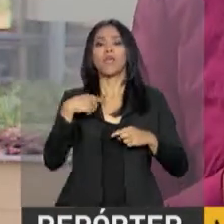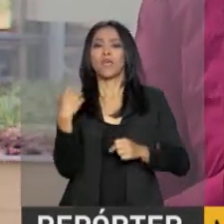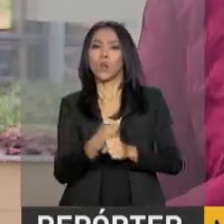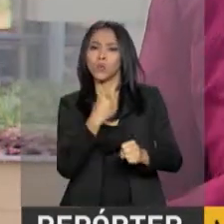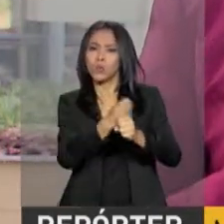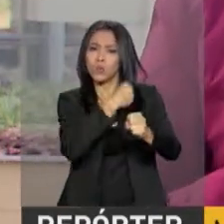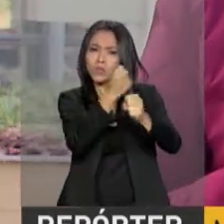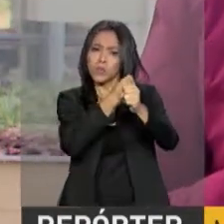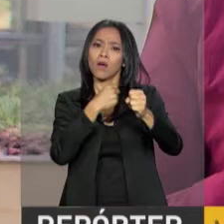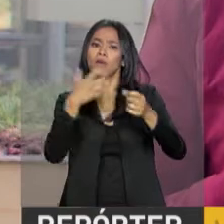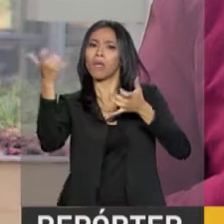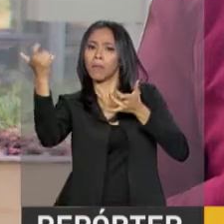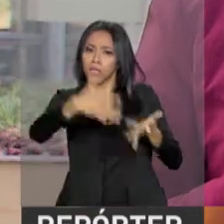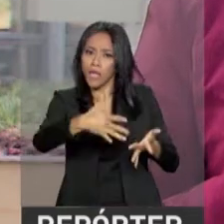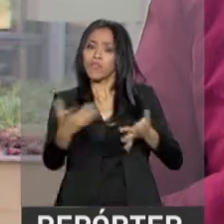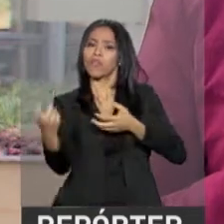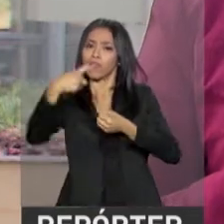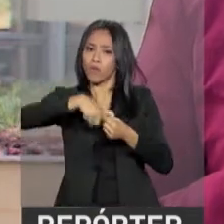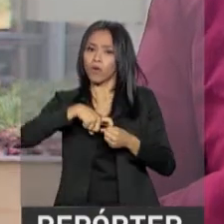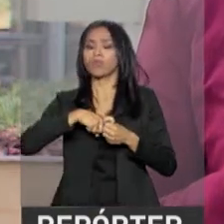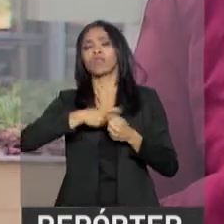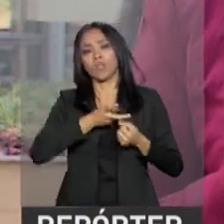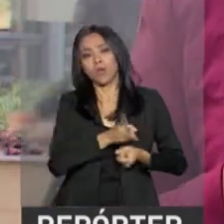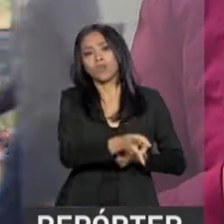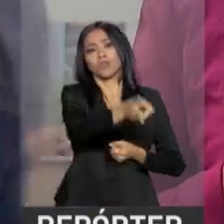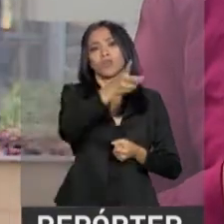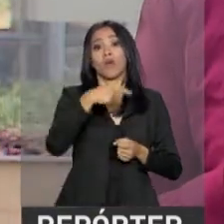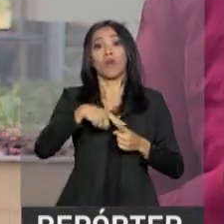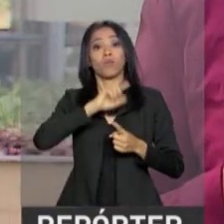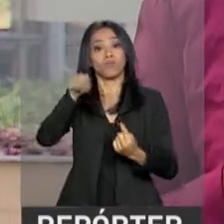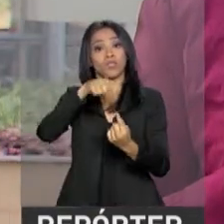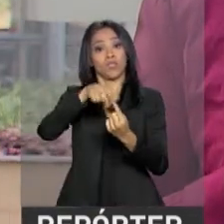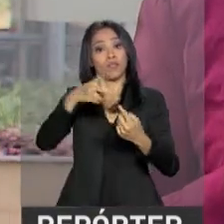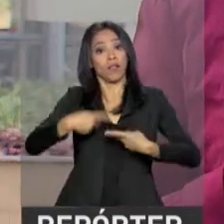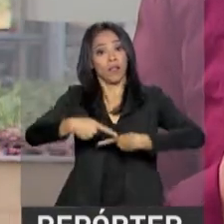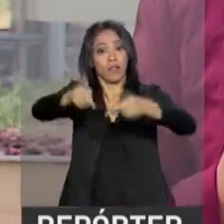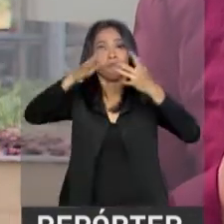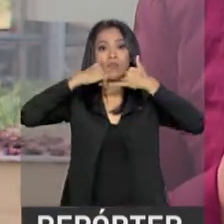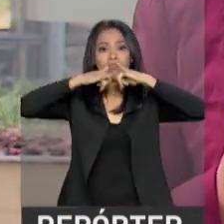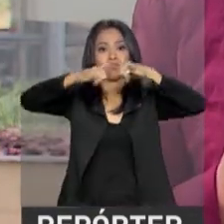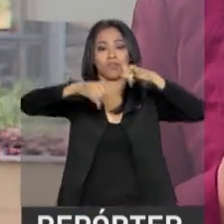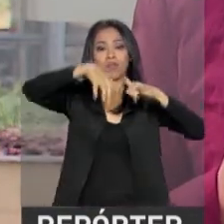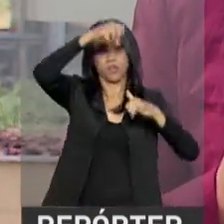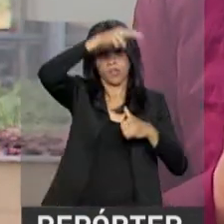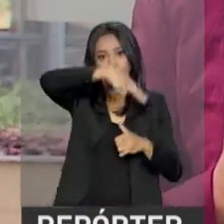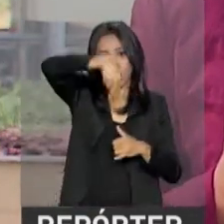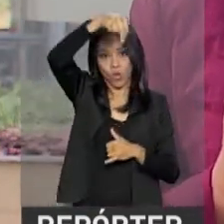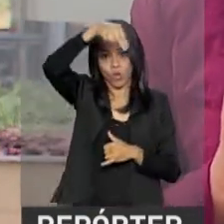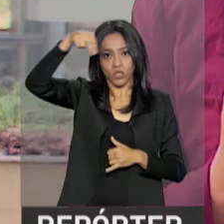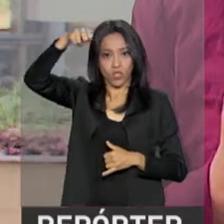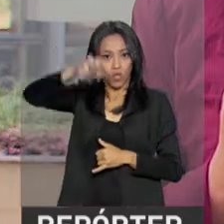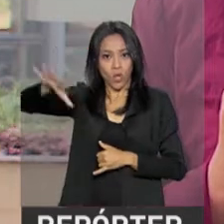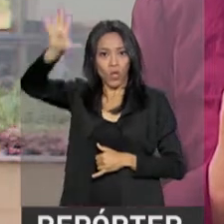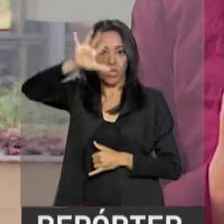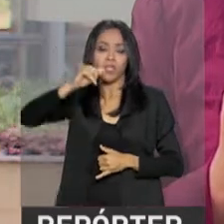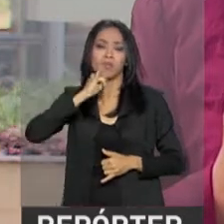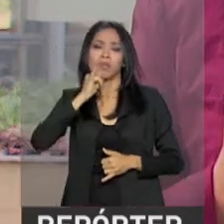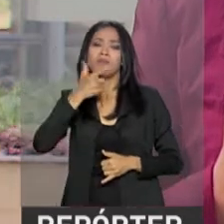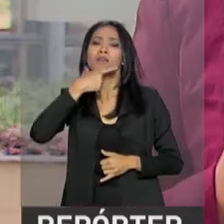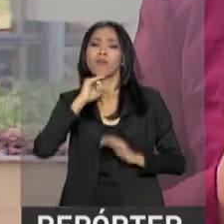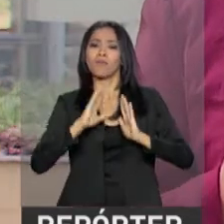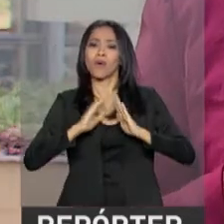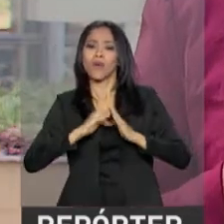A prioridade é levar energia elétrica às regiões norte e nordeste do país, aos moradores de áreas isoladas, como os